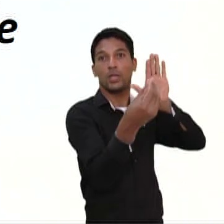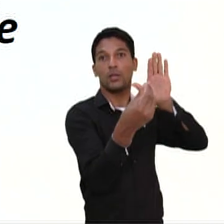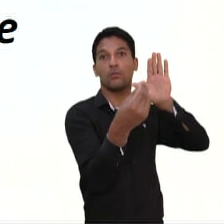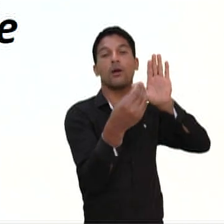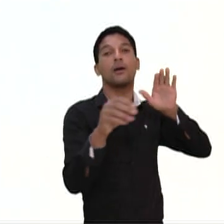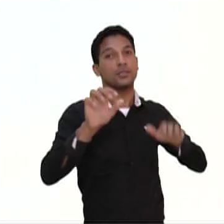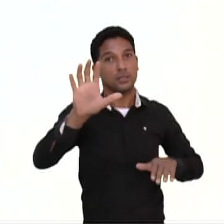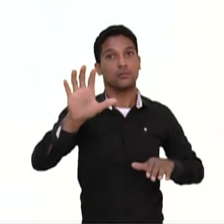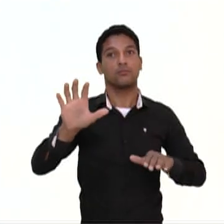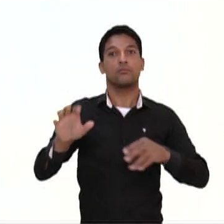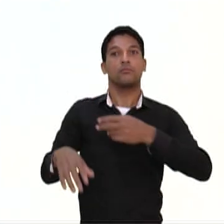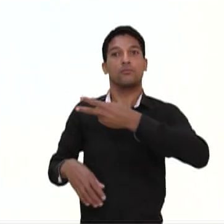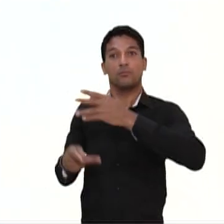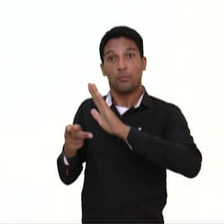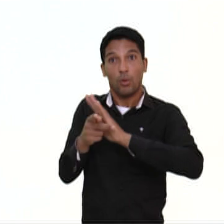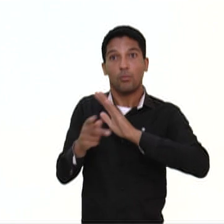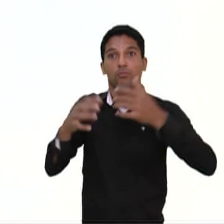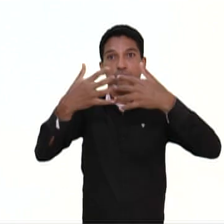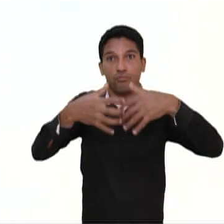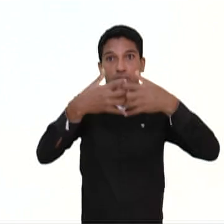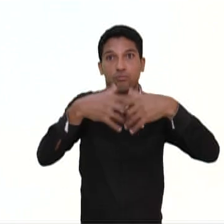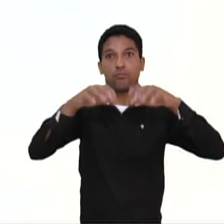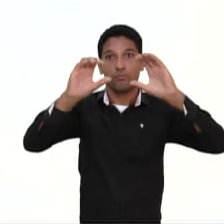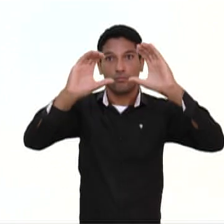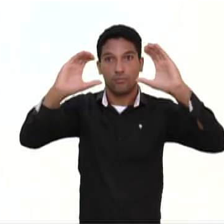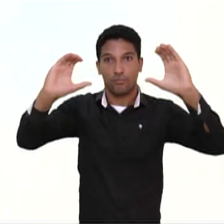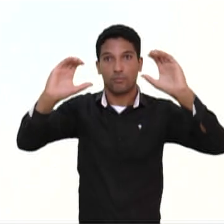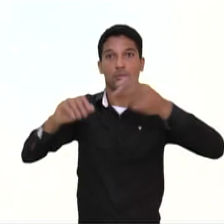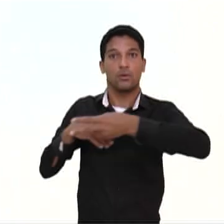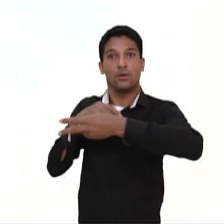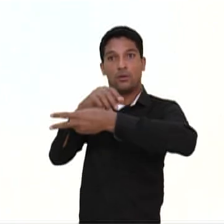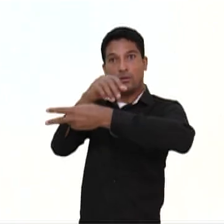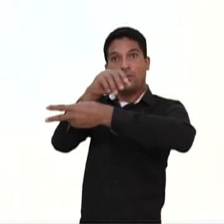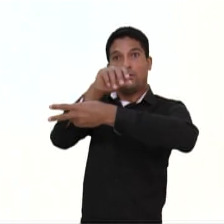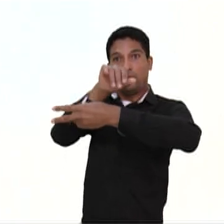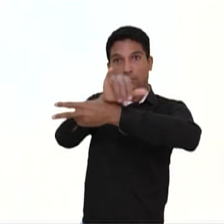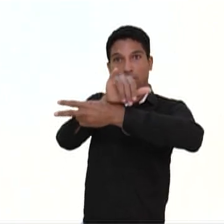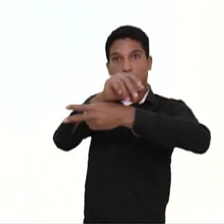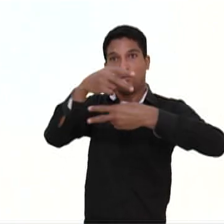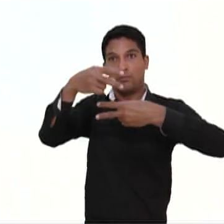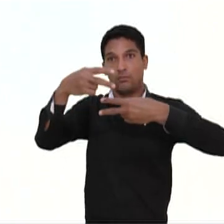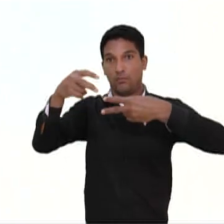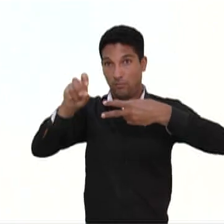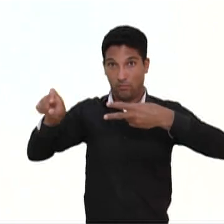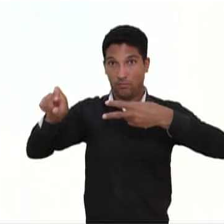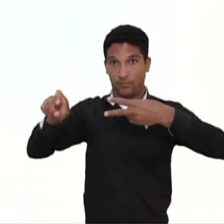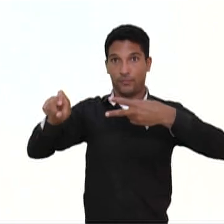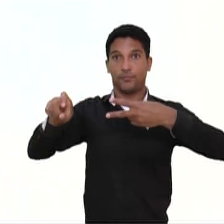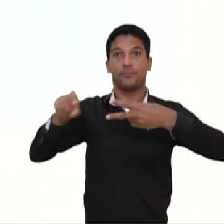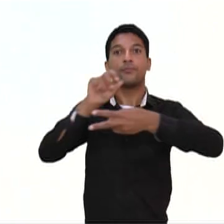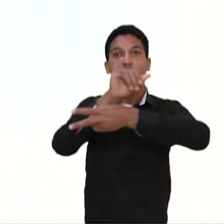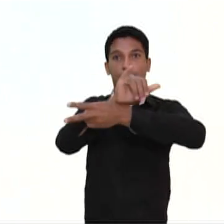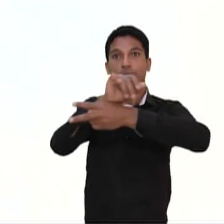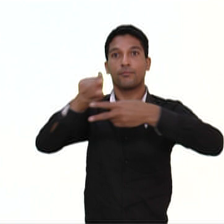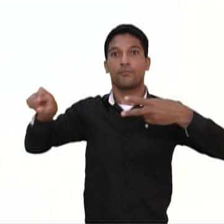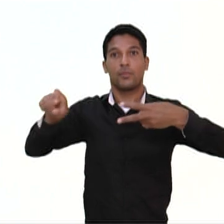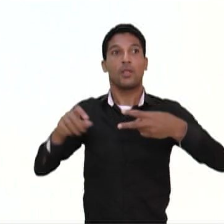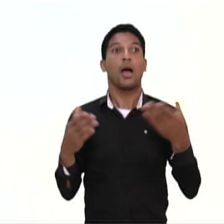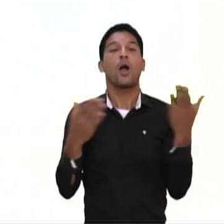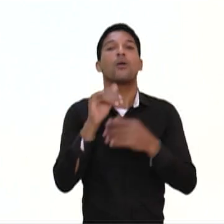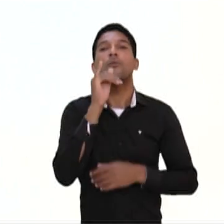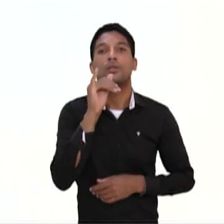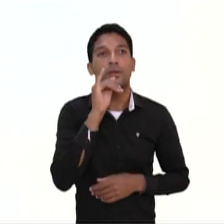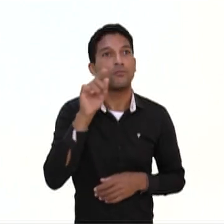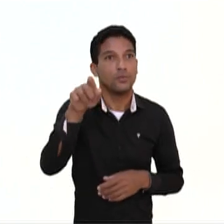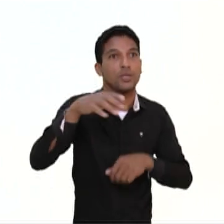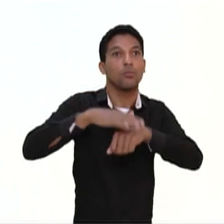função quadrática. Tá bom? Primeiro exemplo, para nós revisarmos da aula passada, determine o valor da função